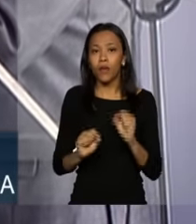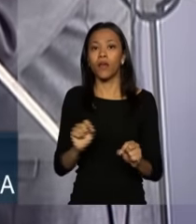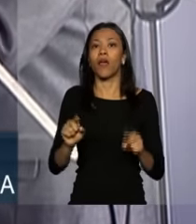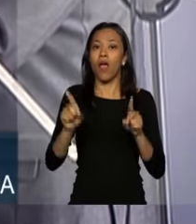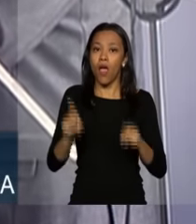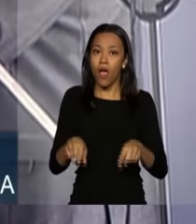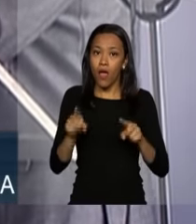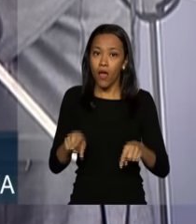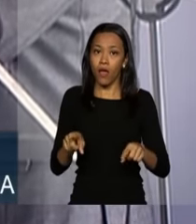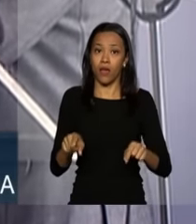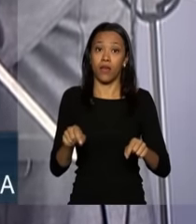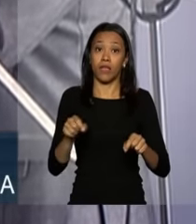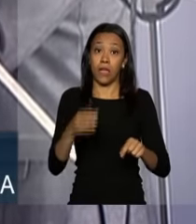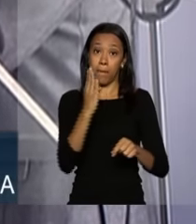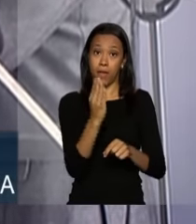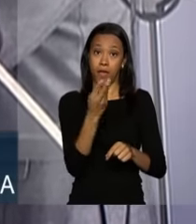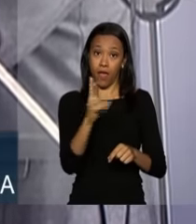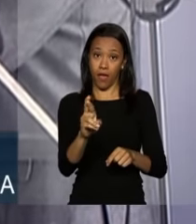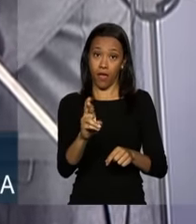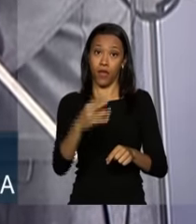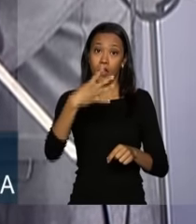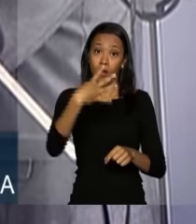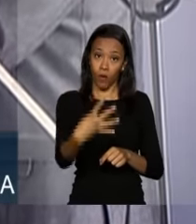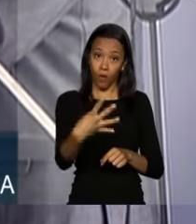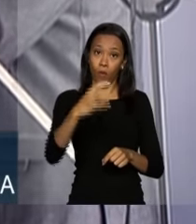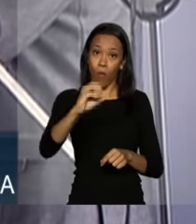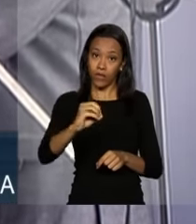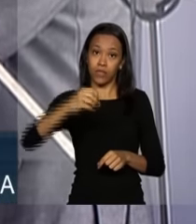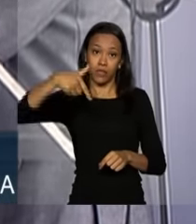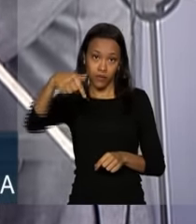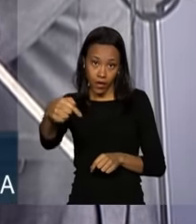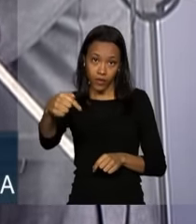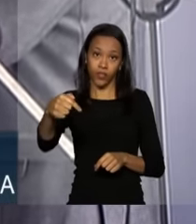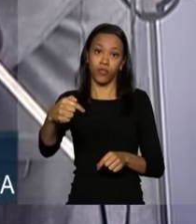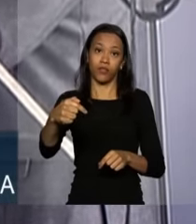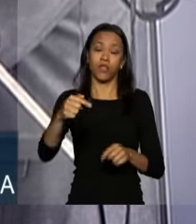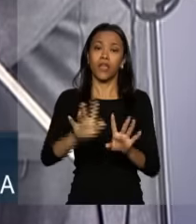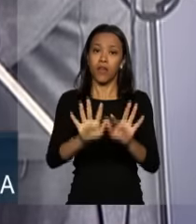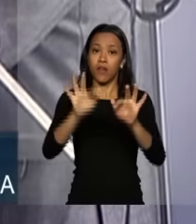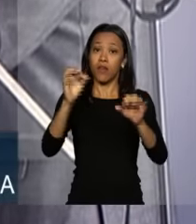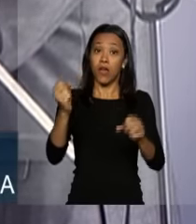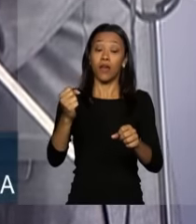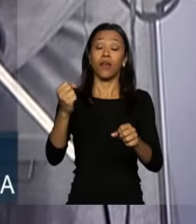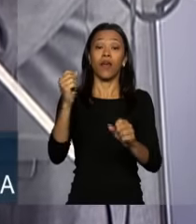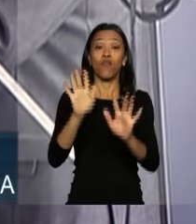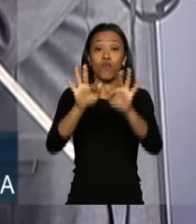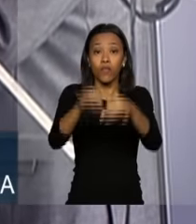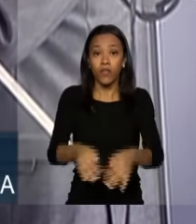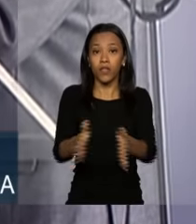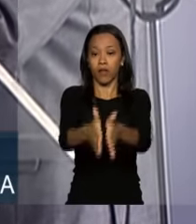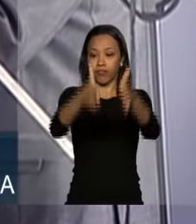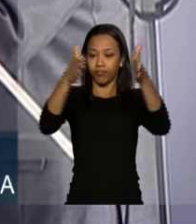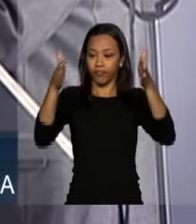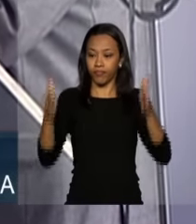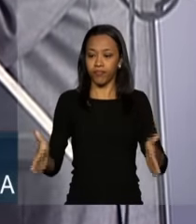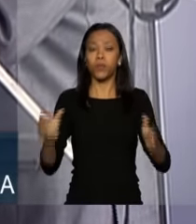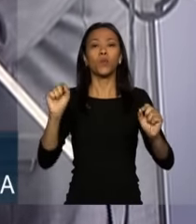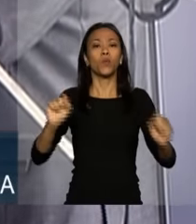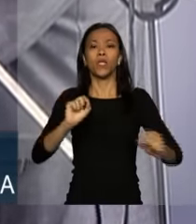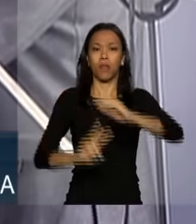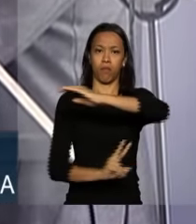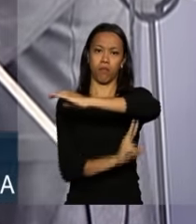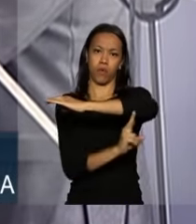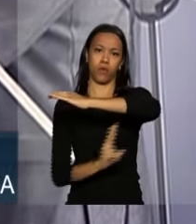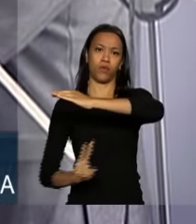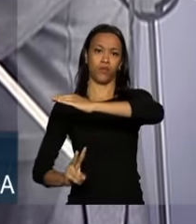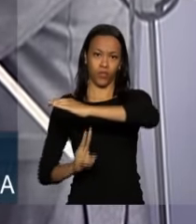travessia urbana da BR-407, que é a conclusão da duplicação da ponte